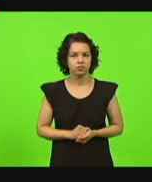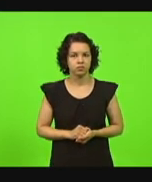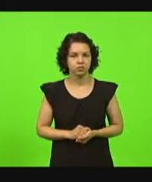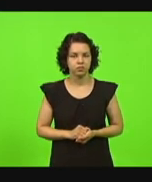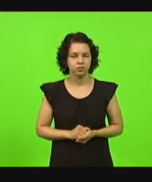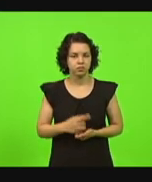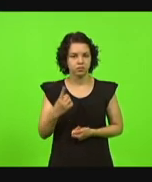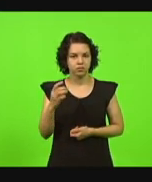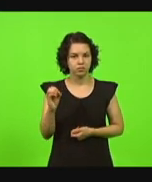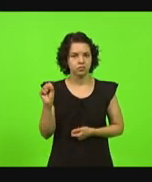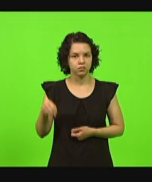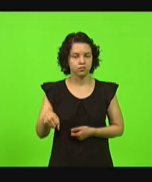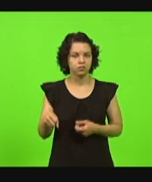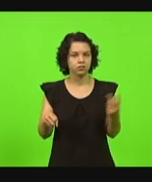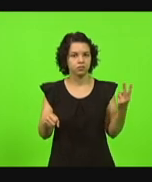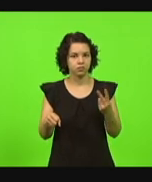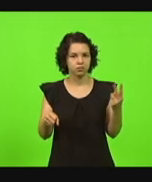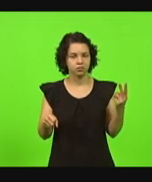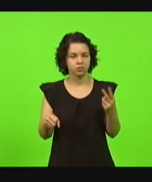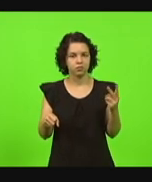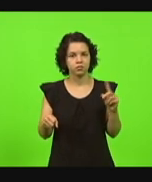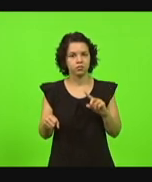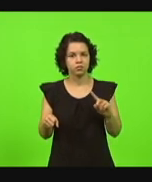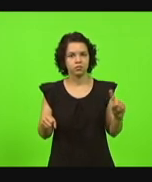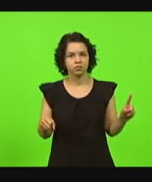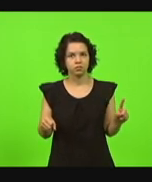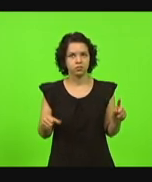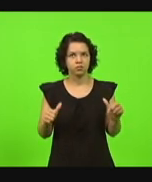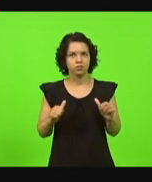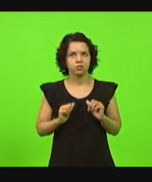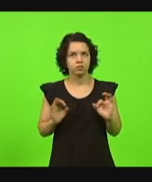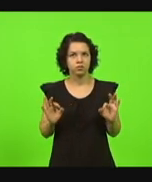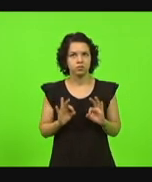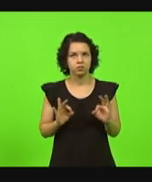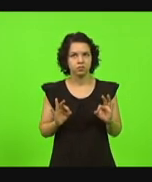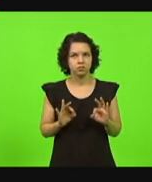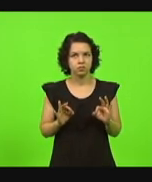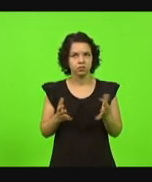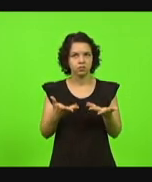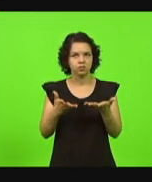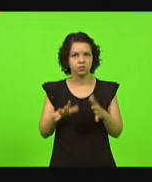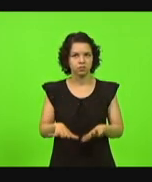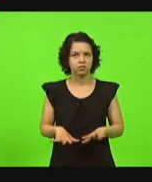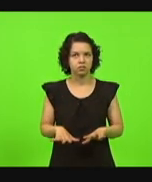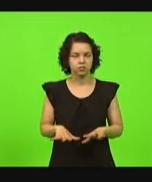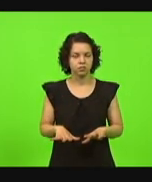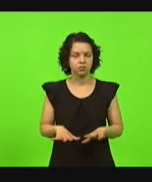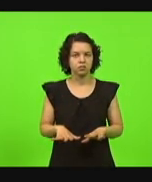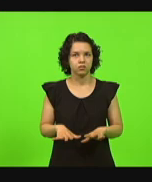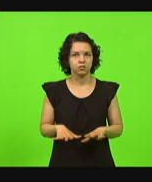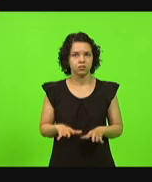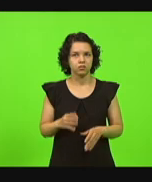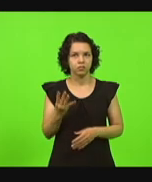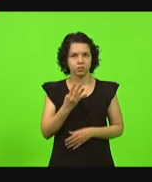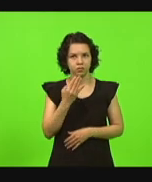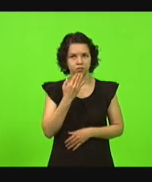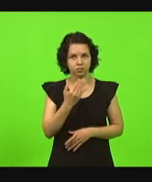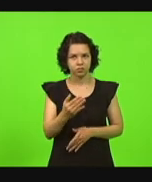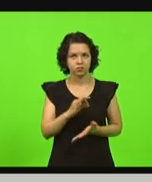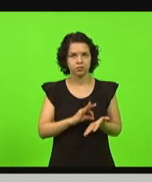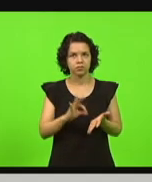10 votos sim, 22 votos não, nenhuma abstenção. Está rejeitada. Está rejeitado o quarto pedido de